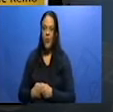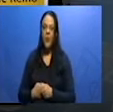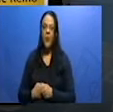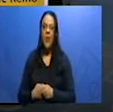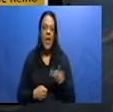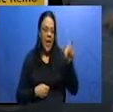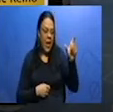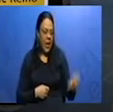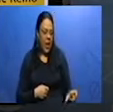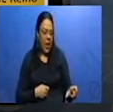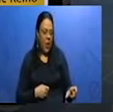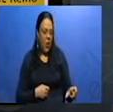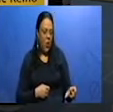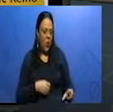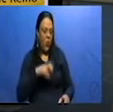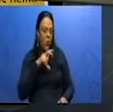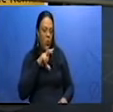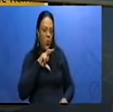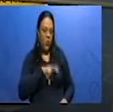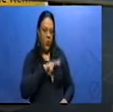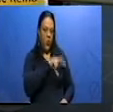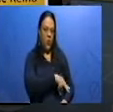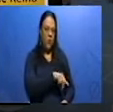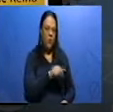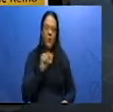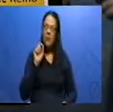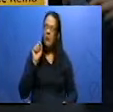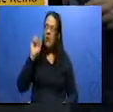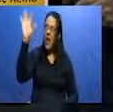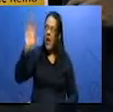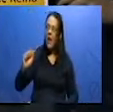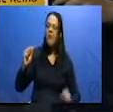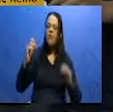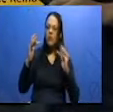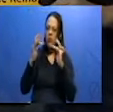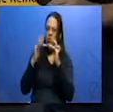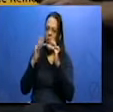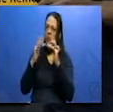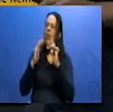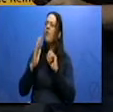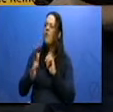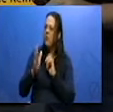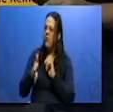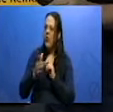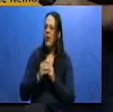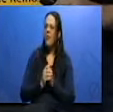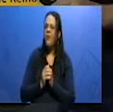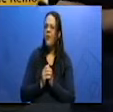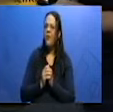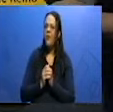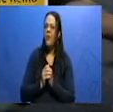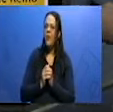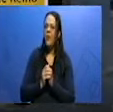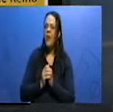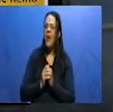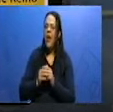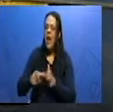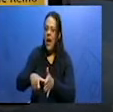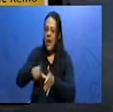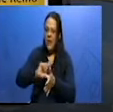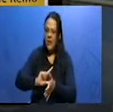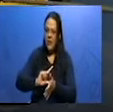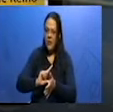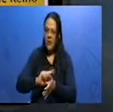faziam contato com o povo africano. Antes de chegar no Brasil, eles já tinham passado por aqui.